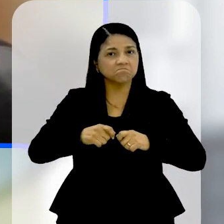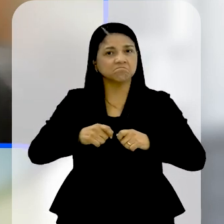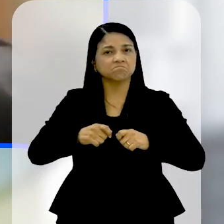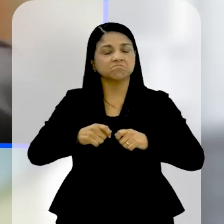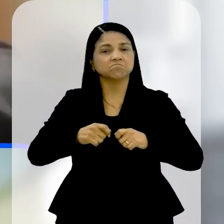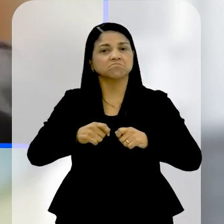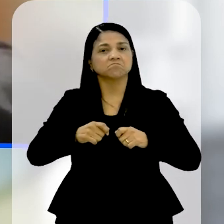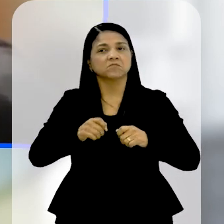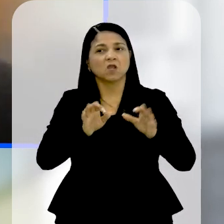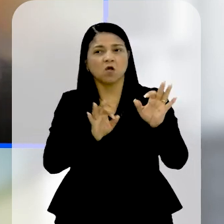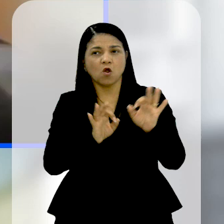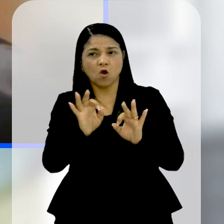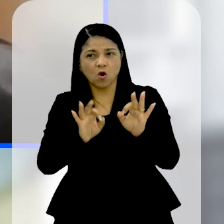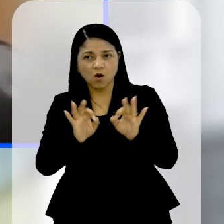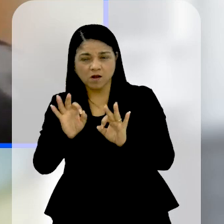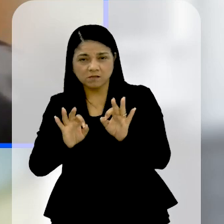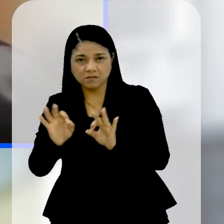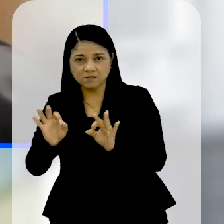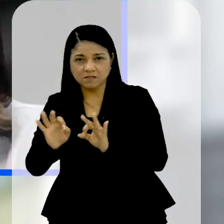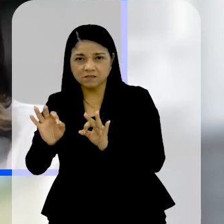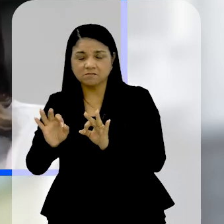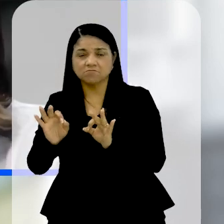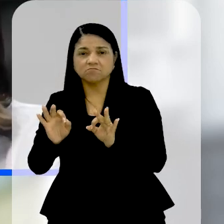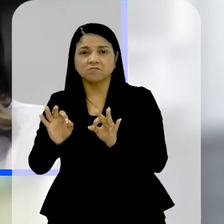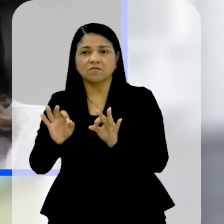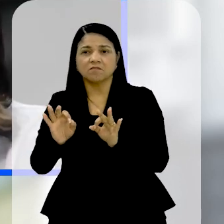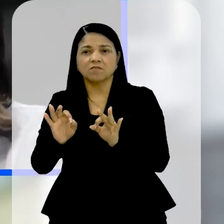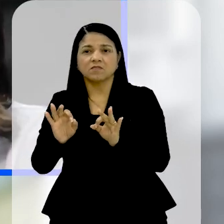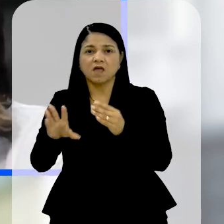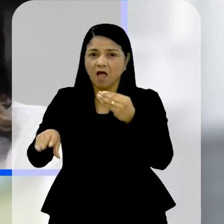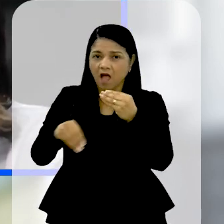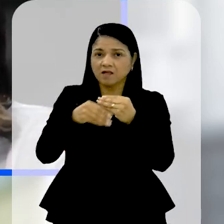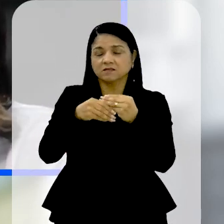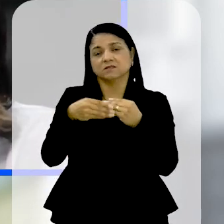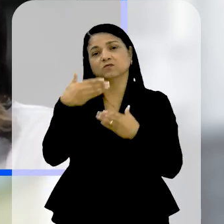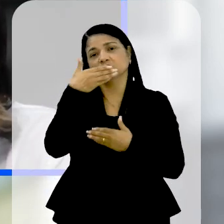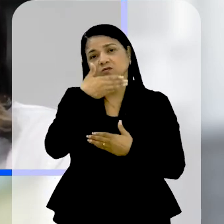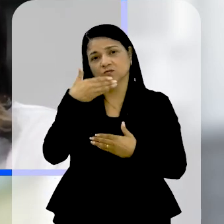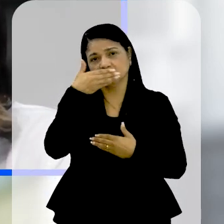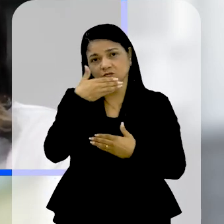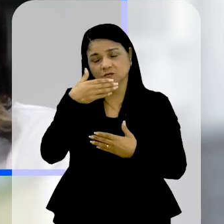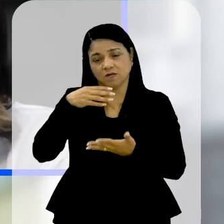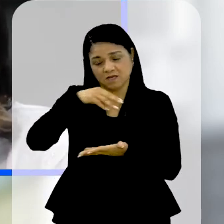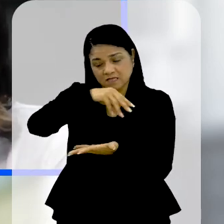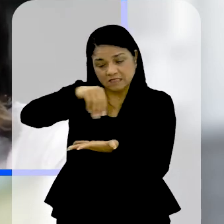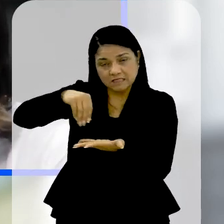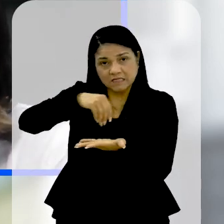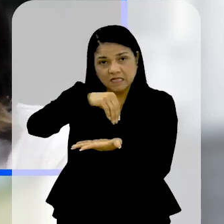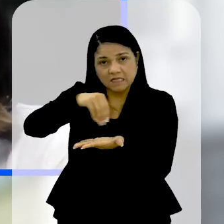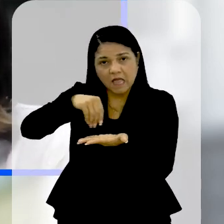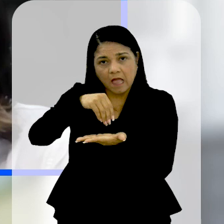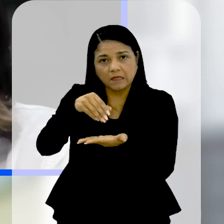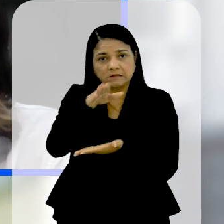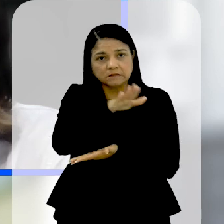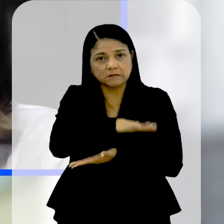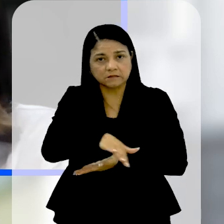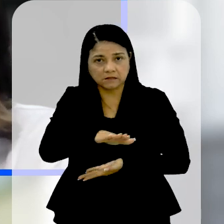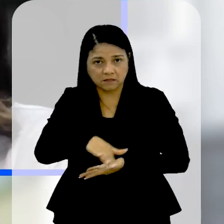permite e organiza e permite a adição de açúcar em cereais